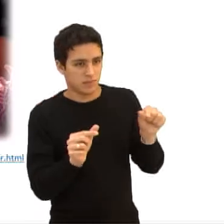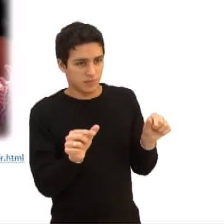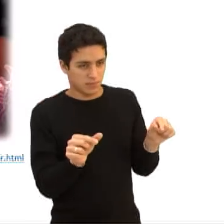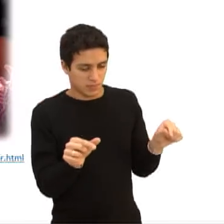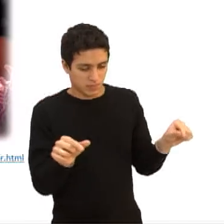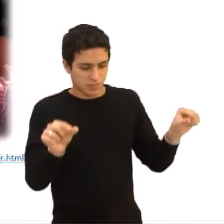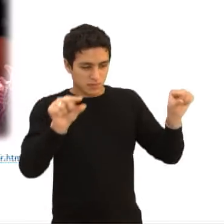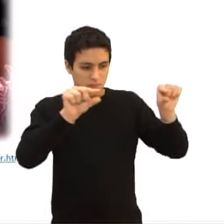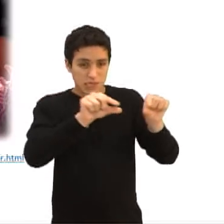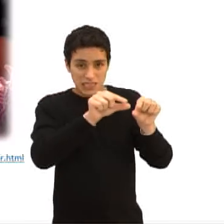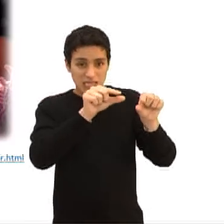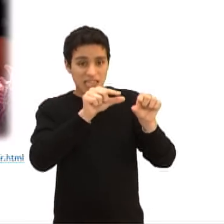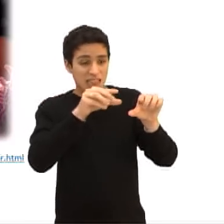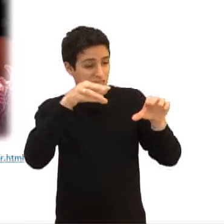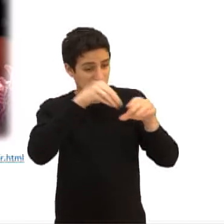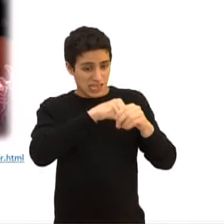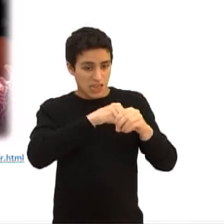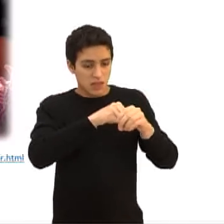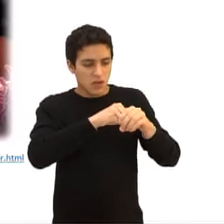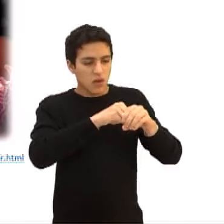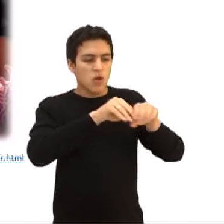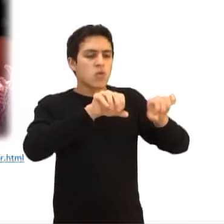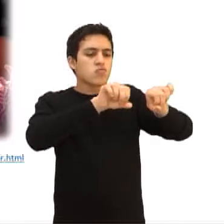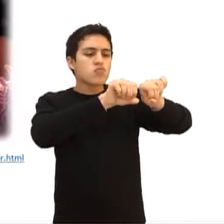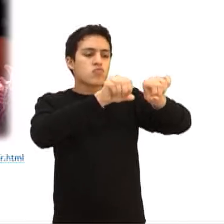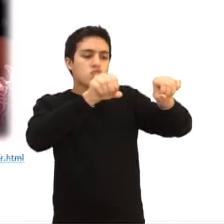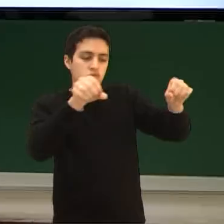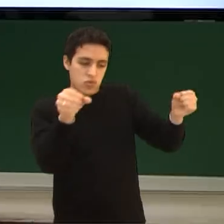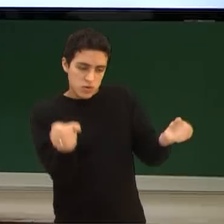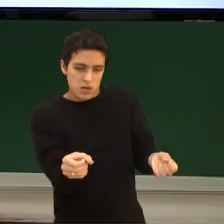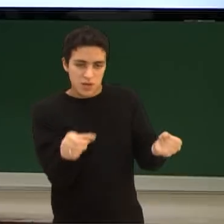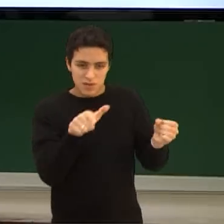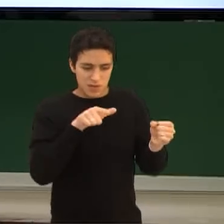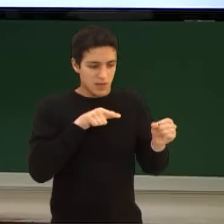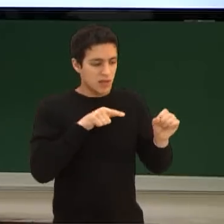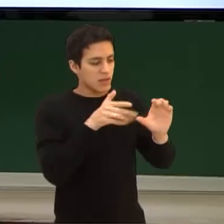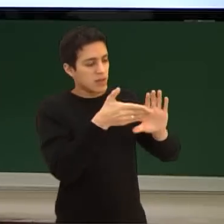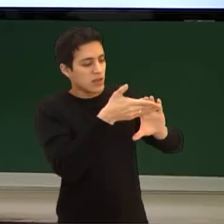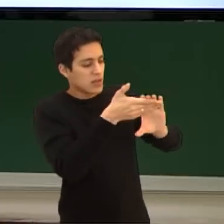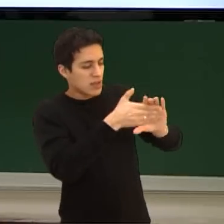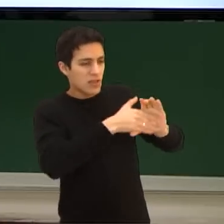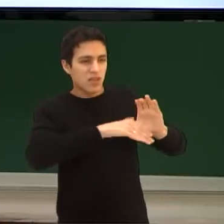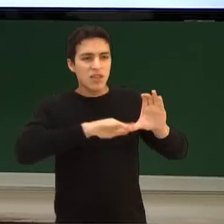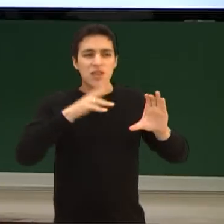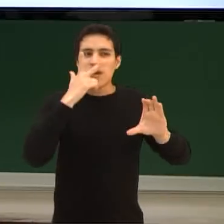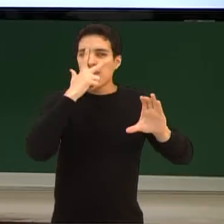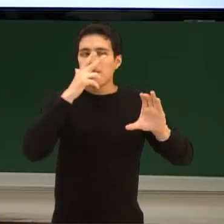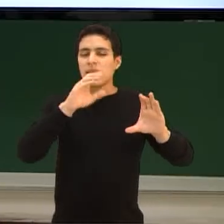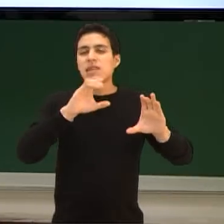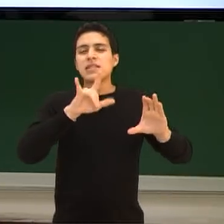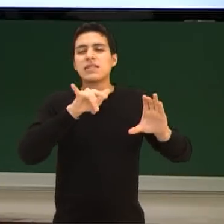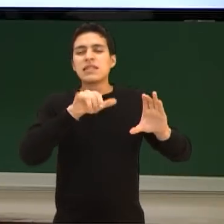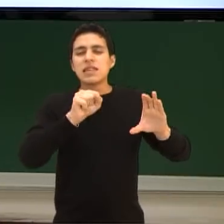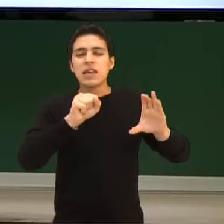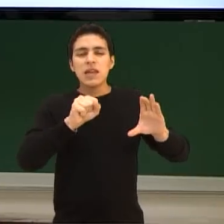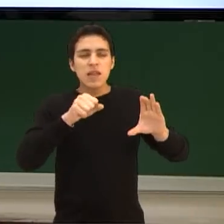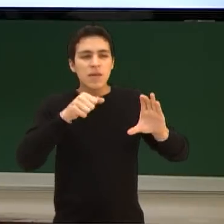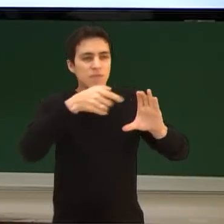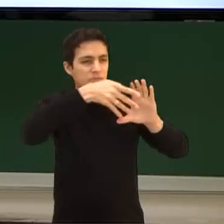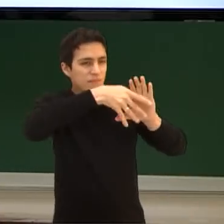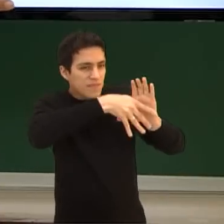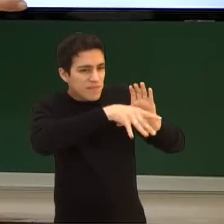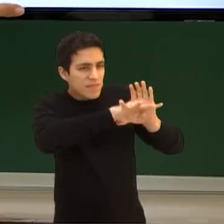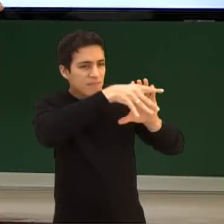e por dentro delas, elas são revestidas por cílios, muitos cílios, tá?